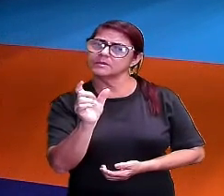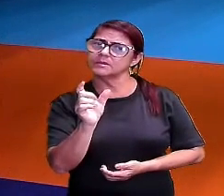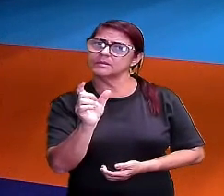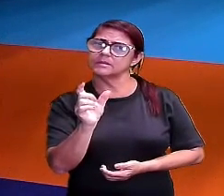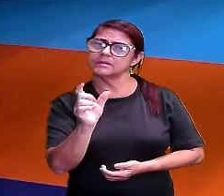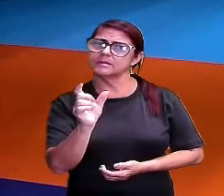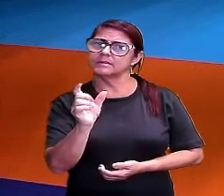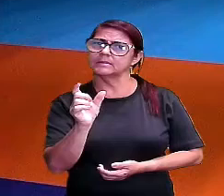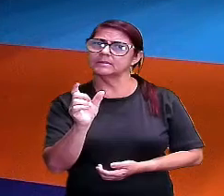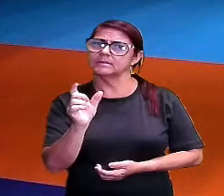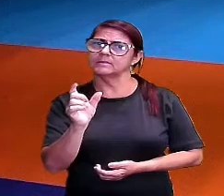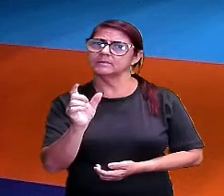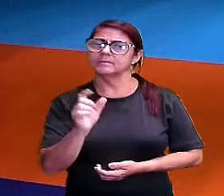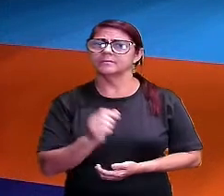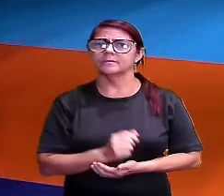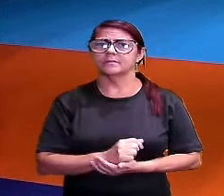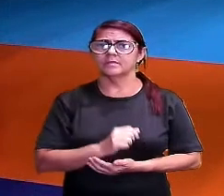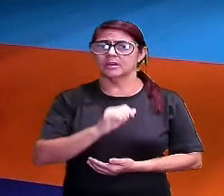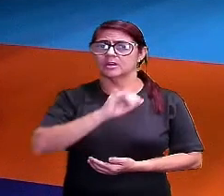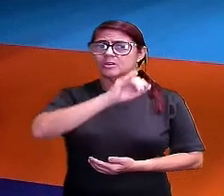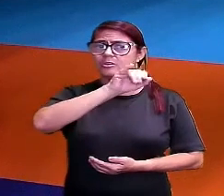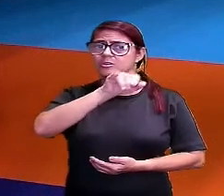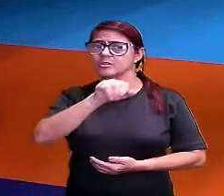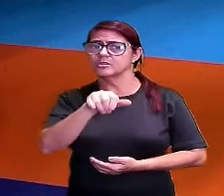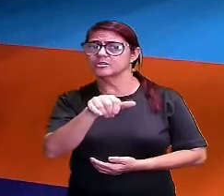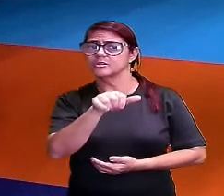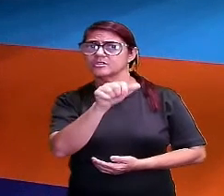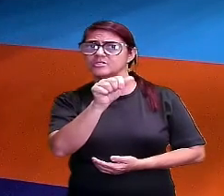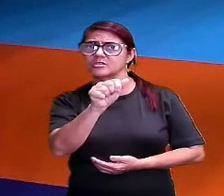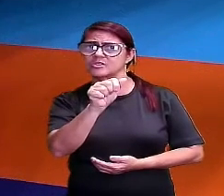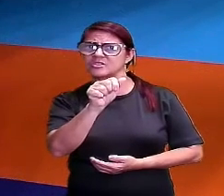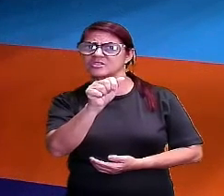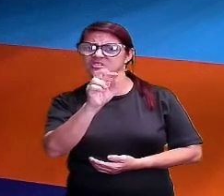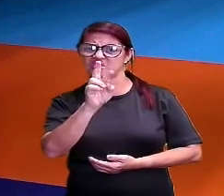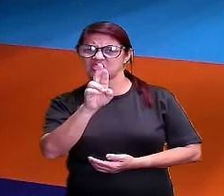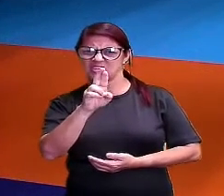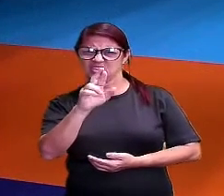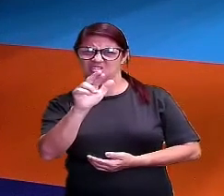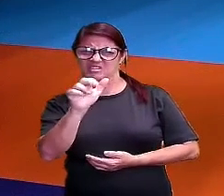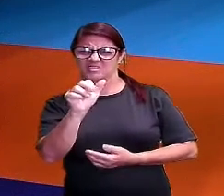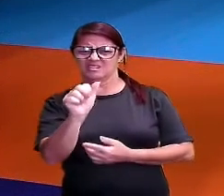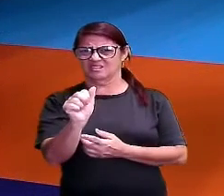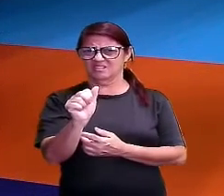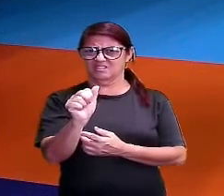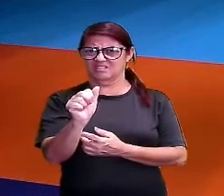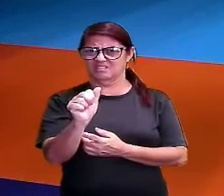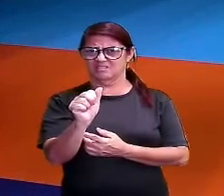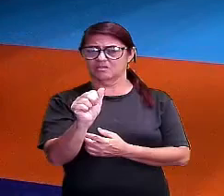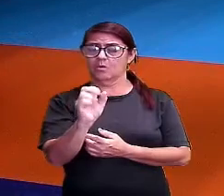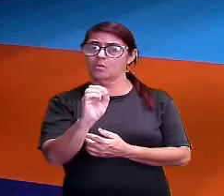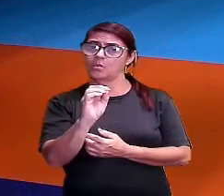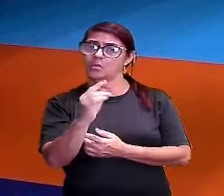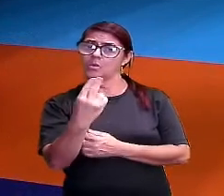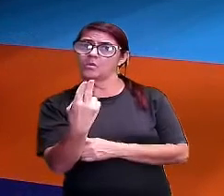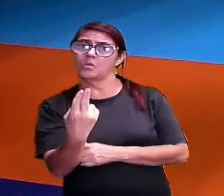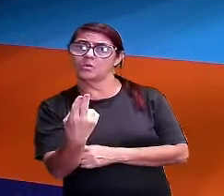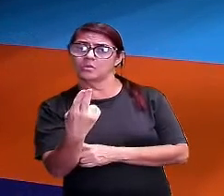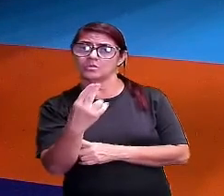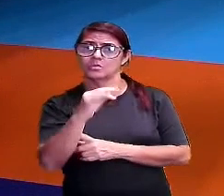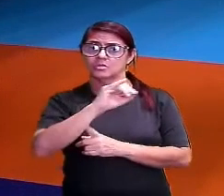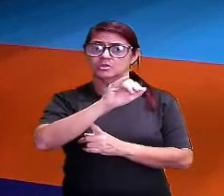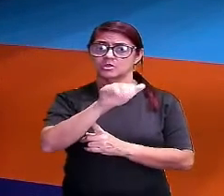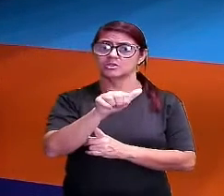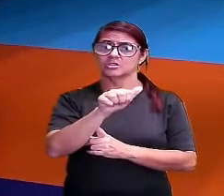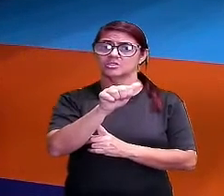aqui ó, temos jarra. É jarra ou jarra? O que é que vocês acham? Existe uma palavra